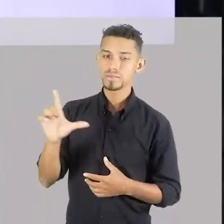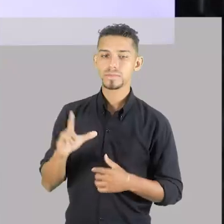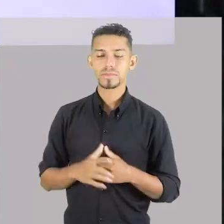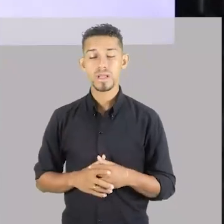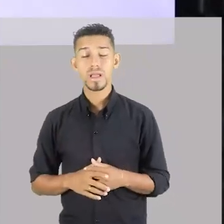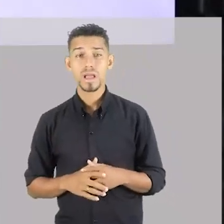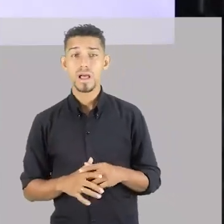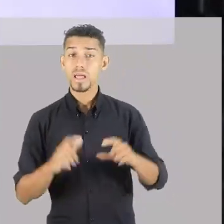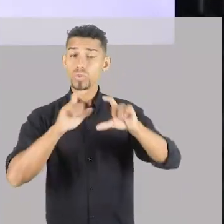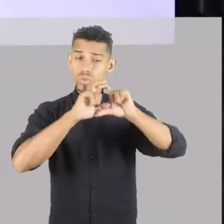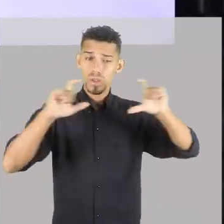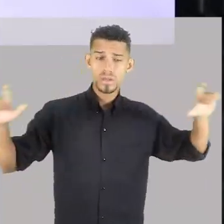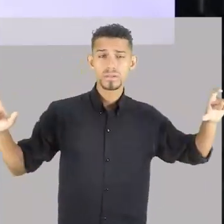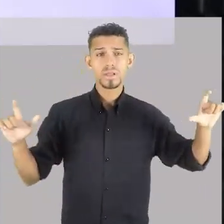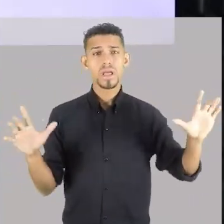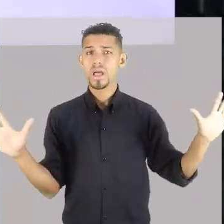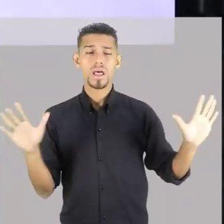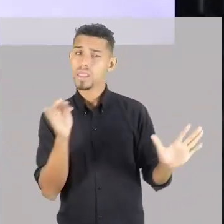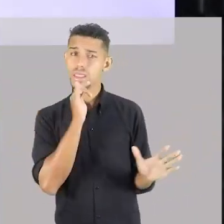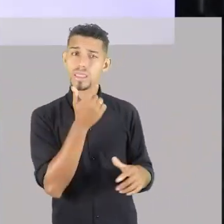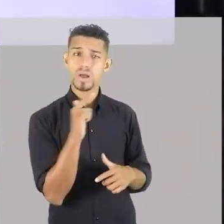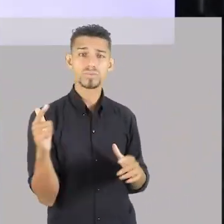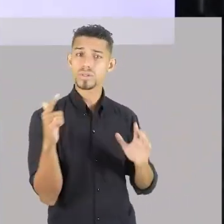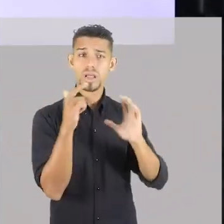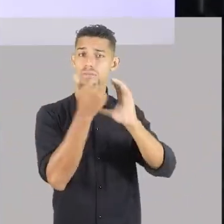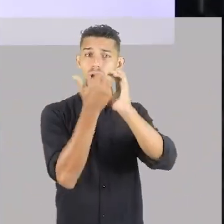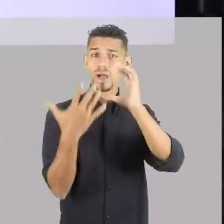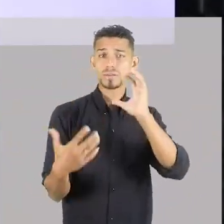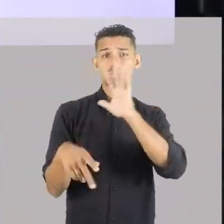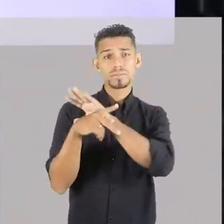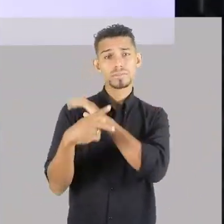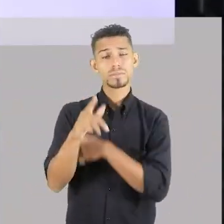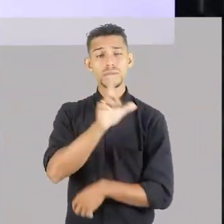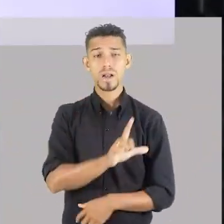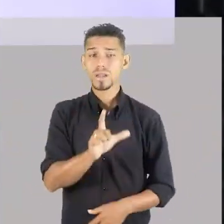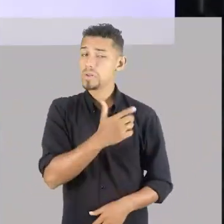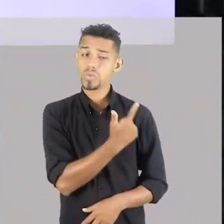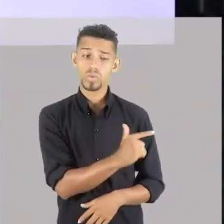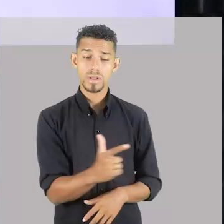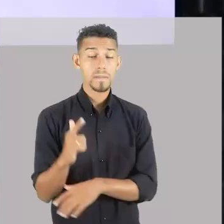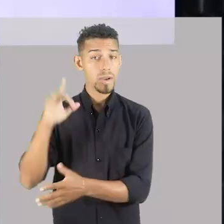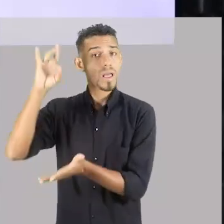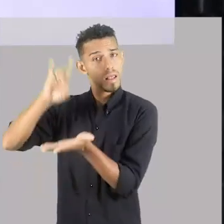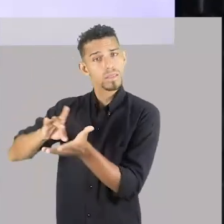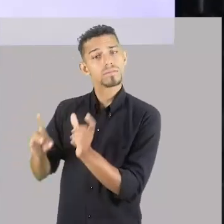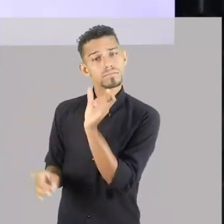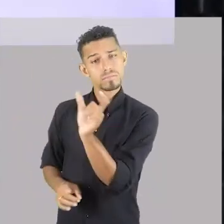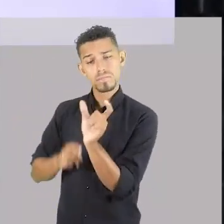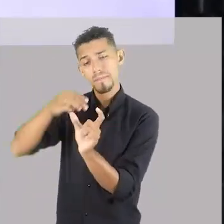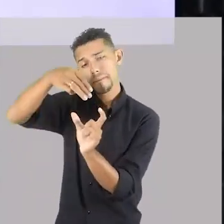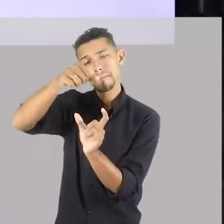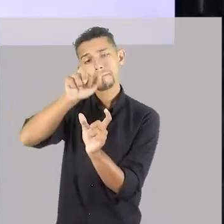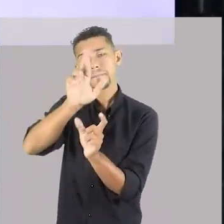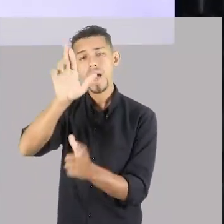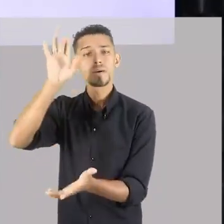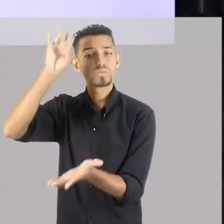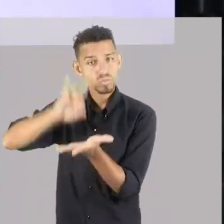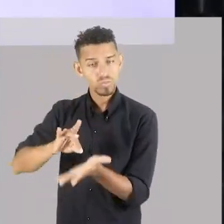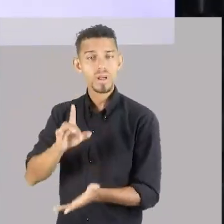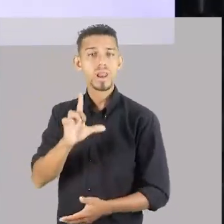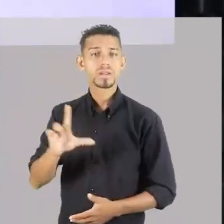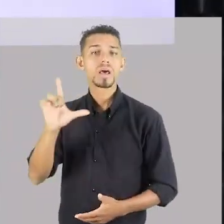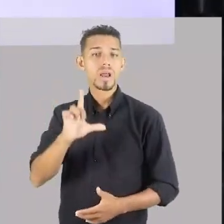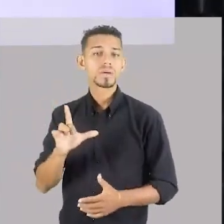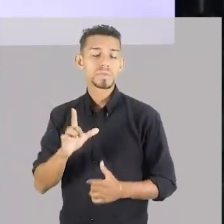aos 10 anos de idade, ele não tem característica aí da referência literária, porque a palavra está usada em seu sentido